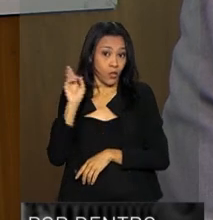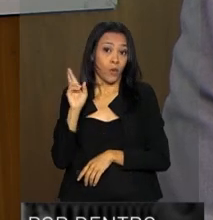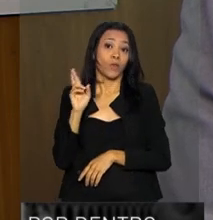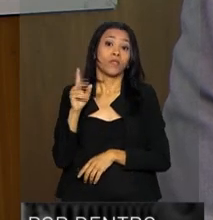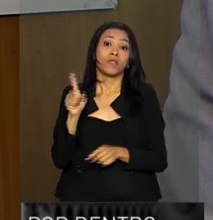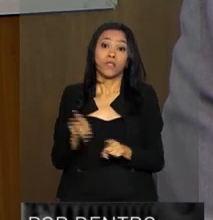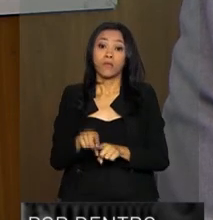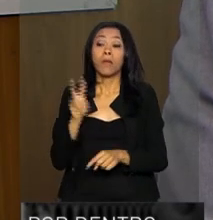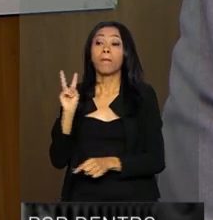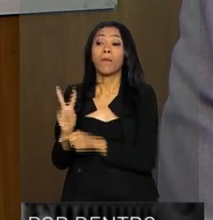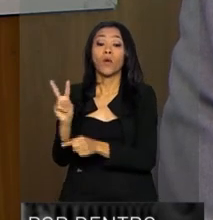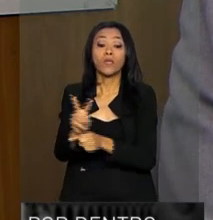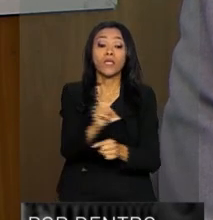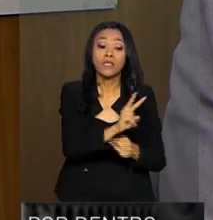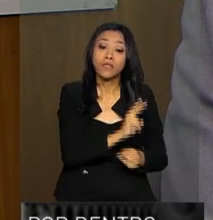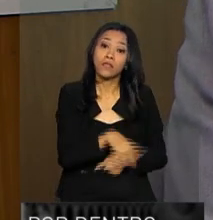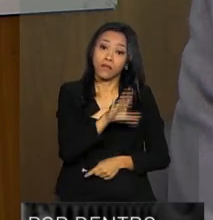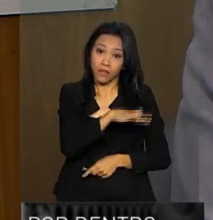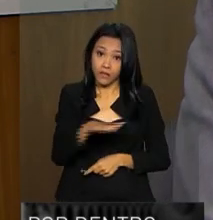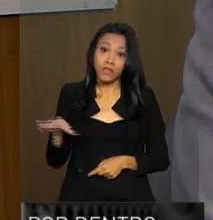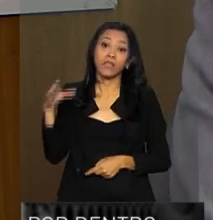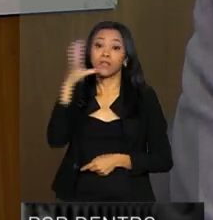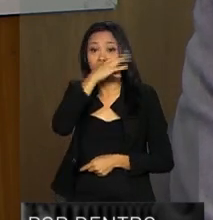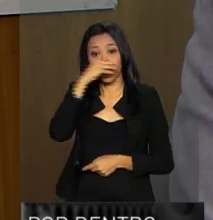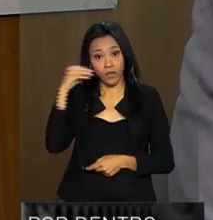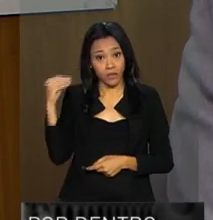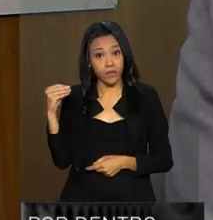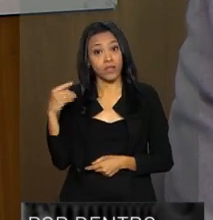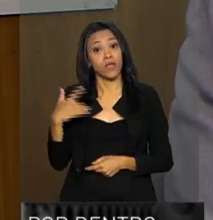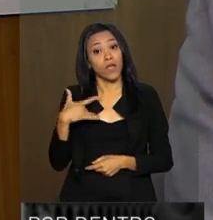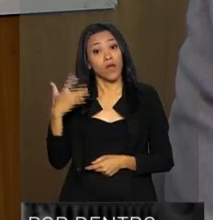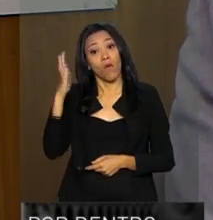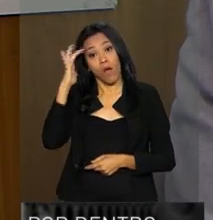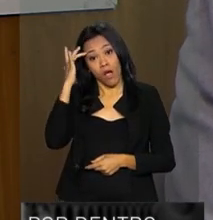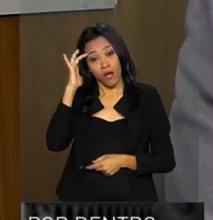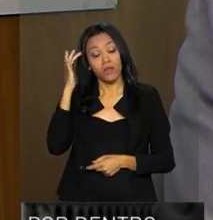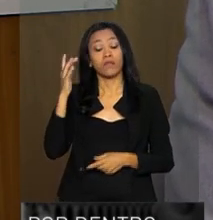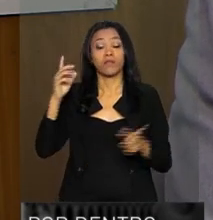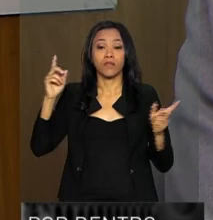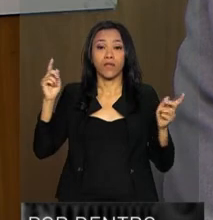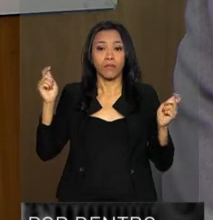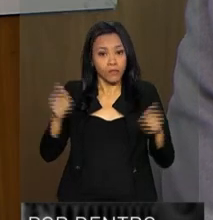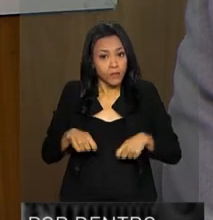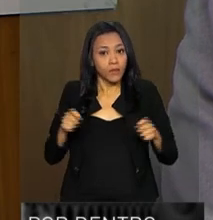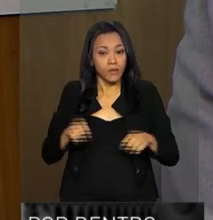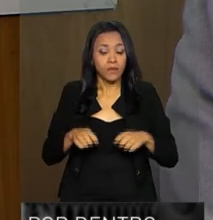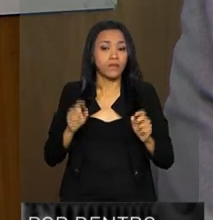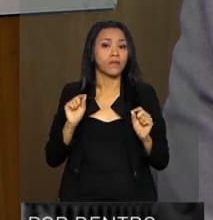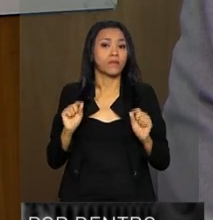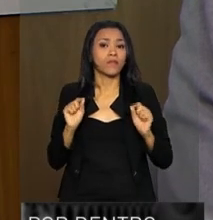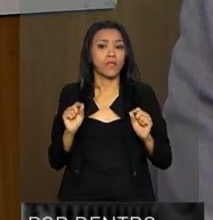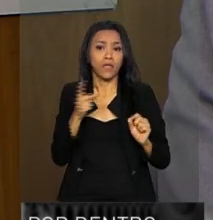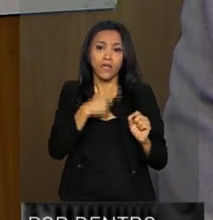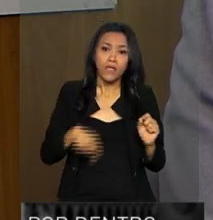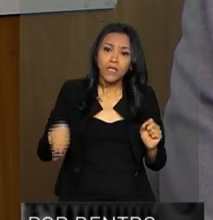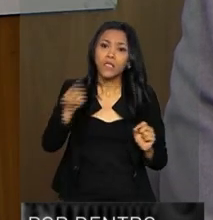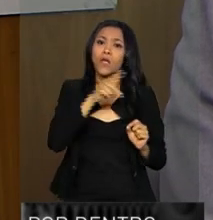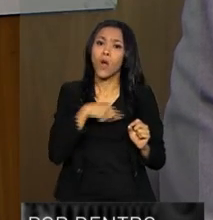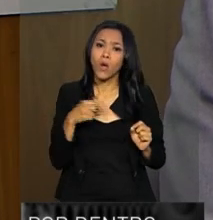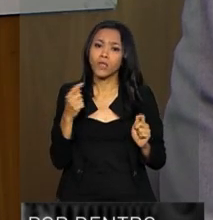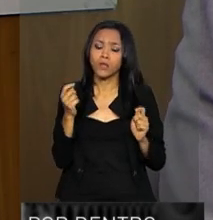das crianças e dos adolescentes né eu acho perfeitamente possível e viável que nós possamos